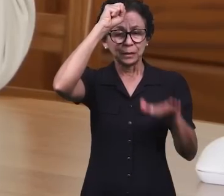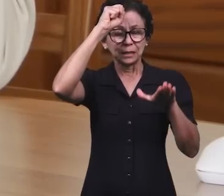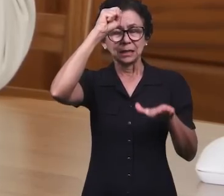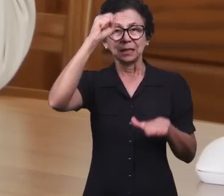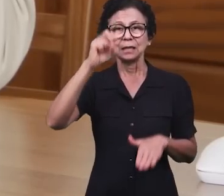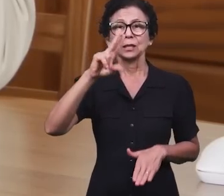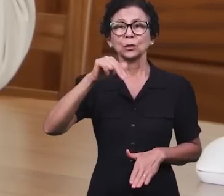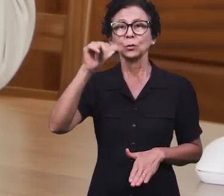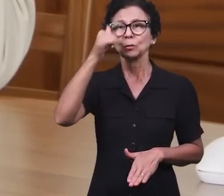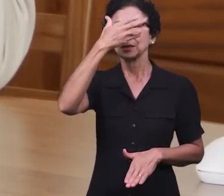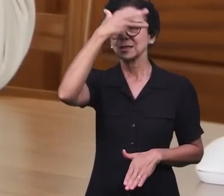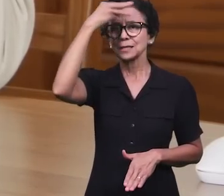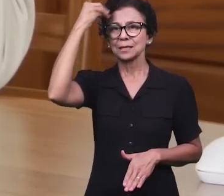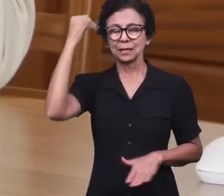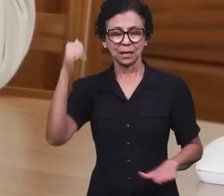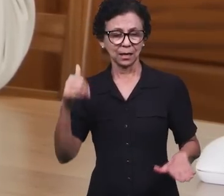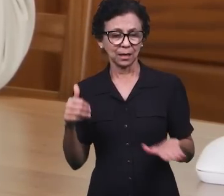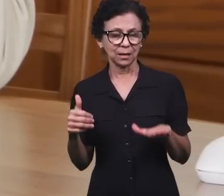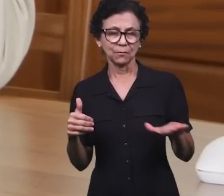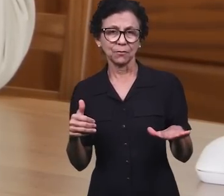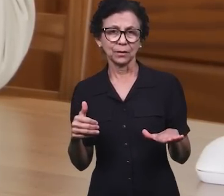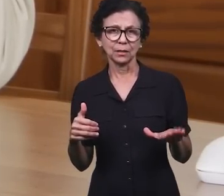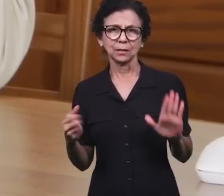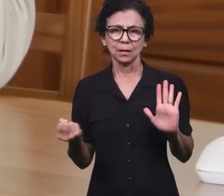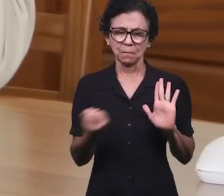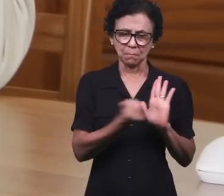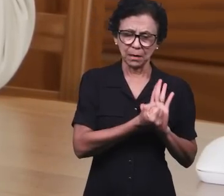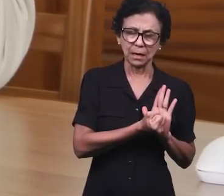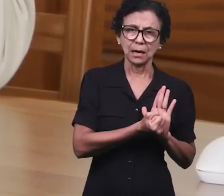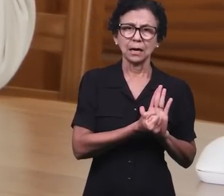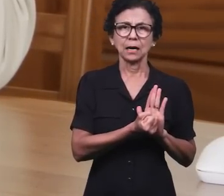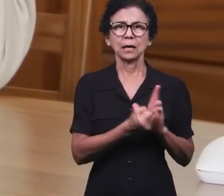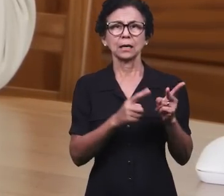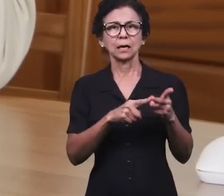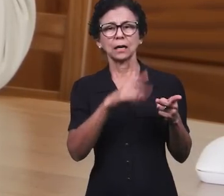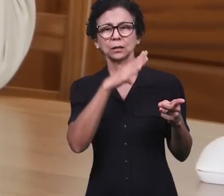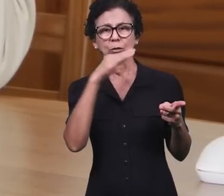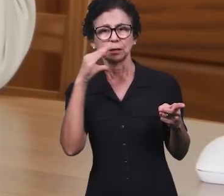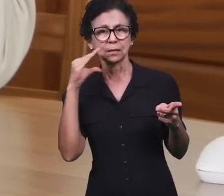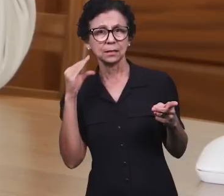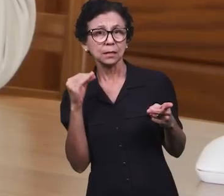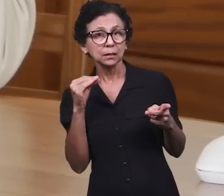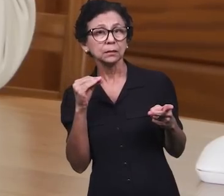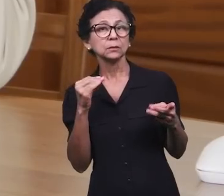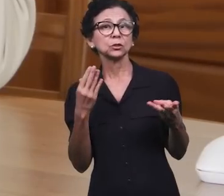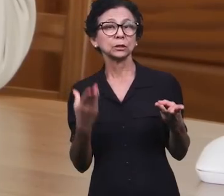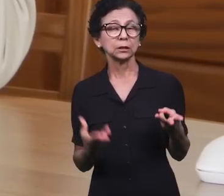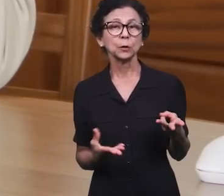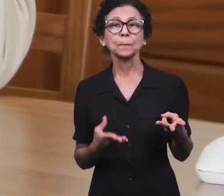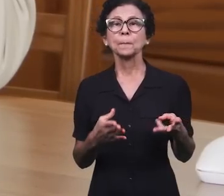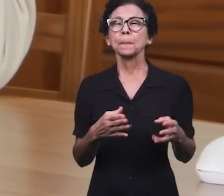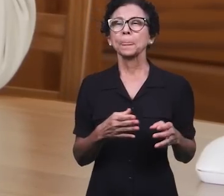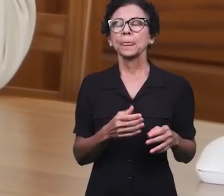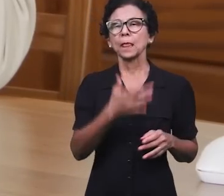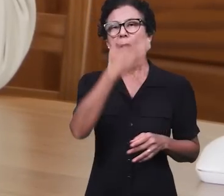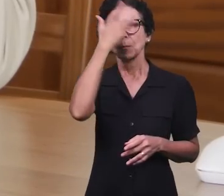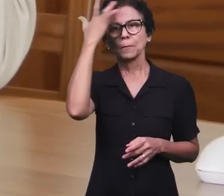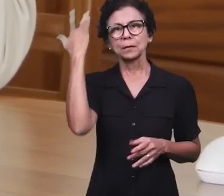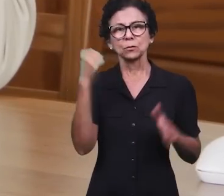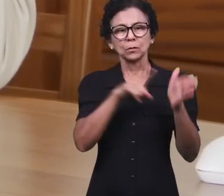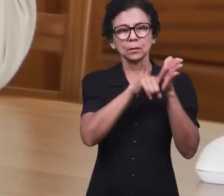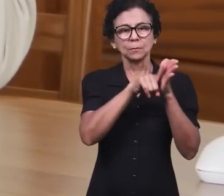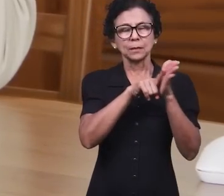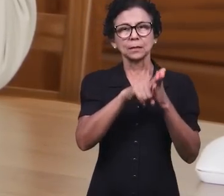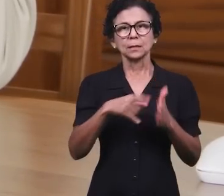viu? Ninguém esquece. A infância é a parte mais marcante da vida de uma pessoa, a infância, a adolescência, mas a infância, inclusive